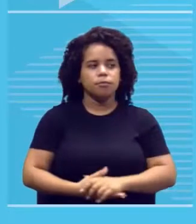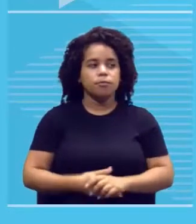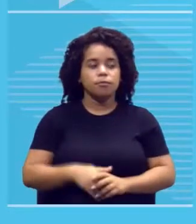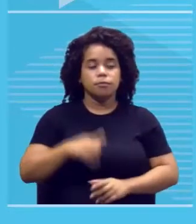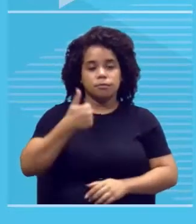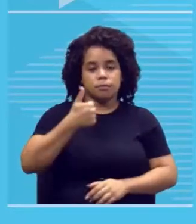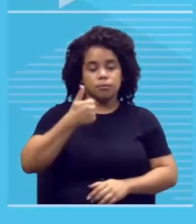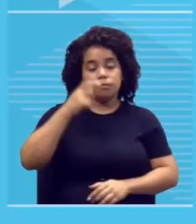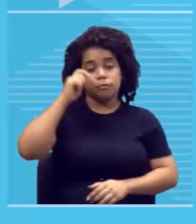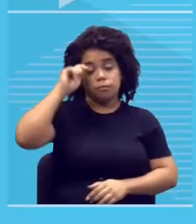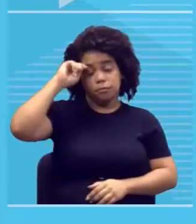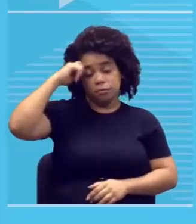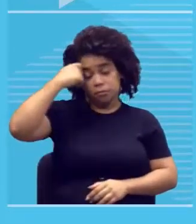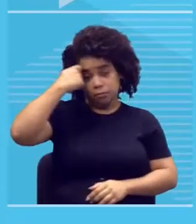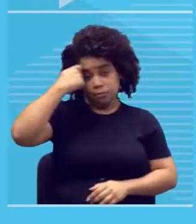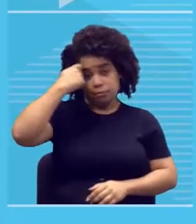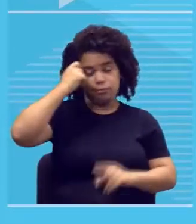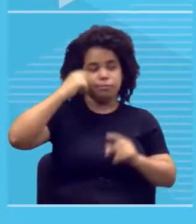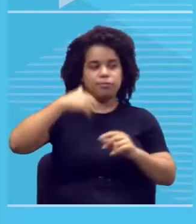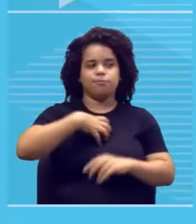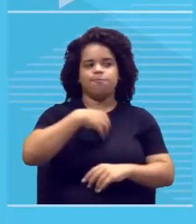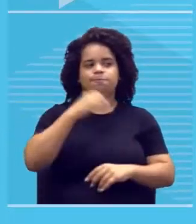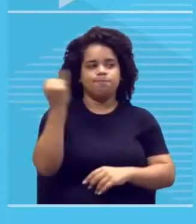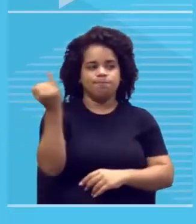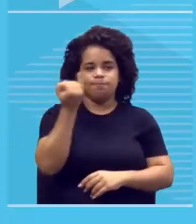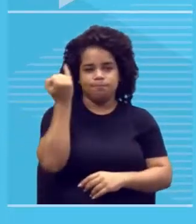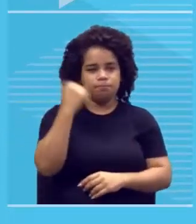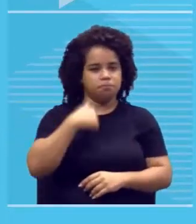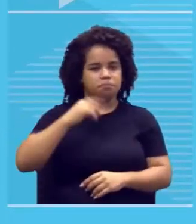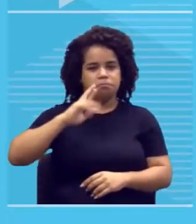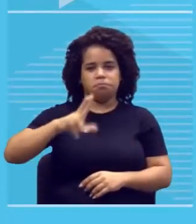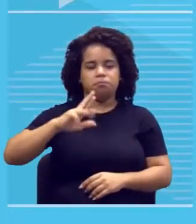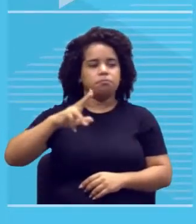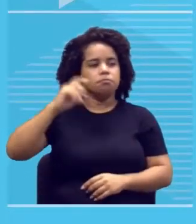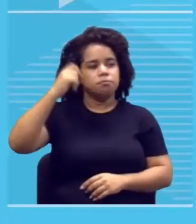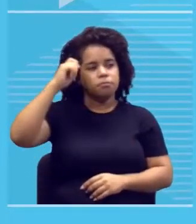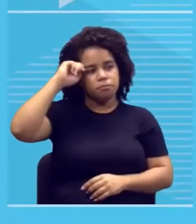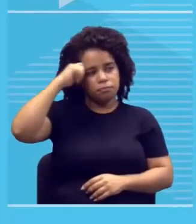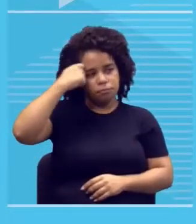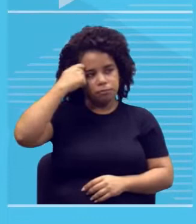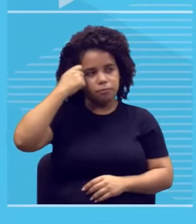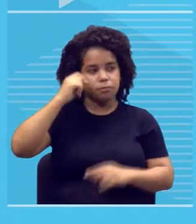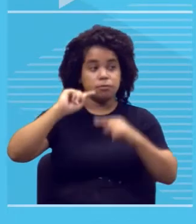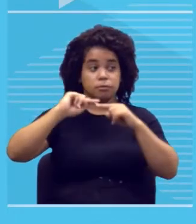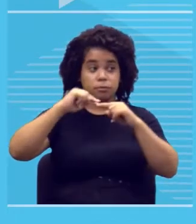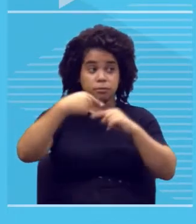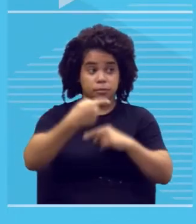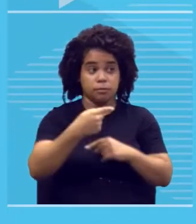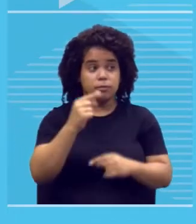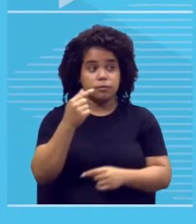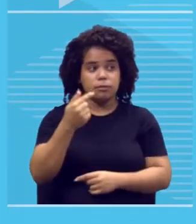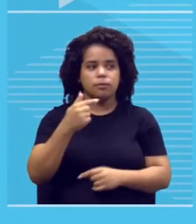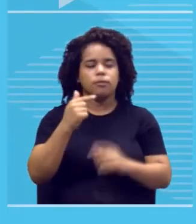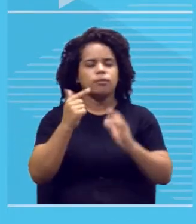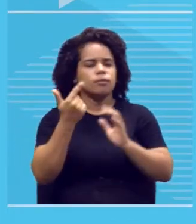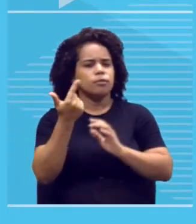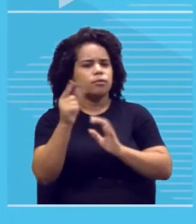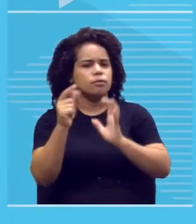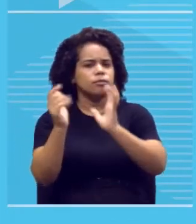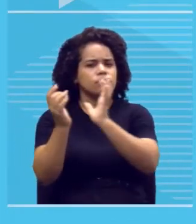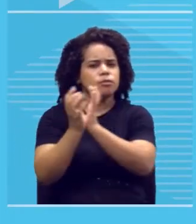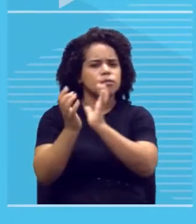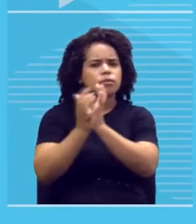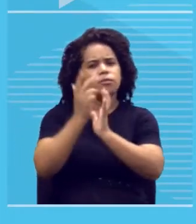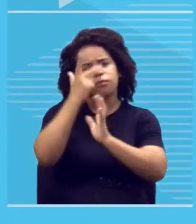mas não me importei com isso eu não era negro em seguida levaram alguns Operários